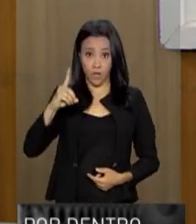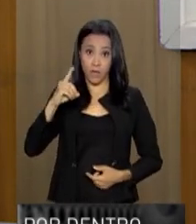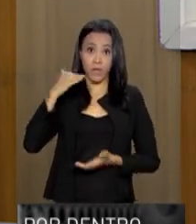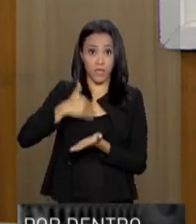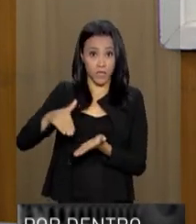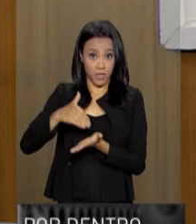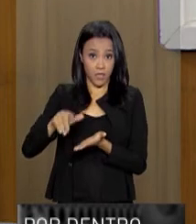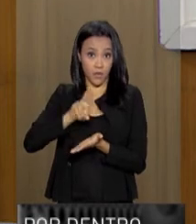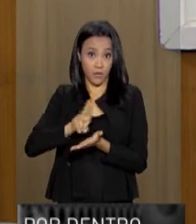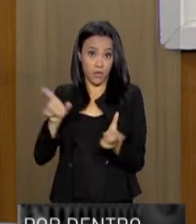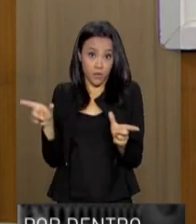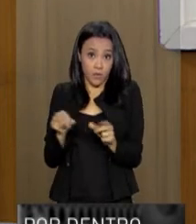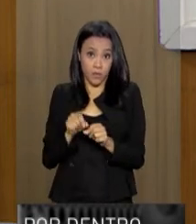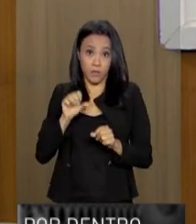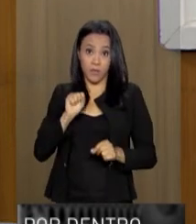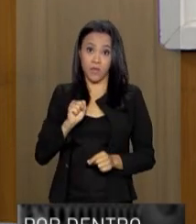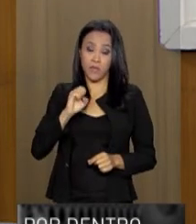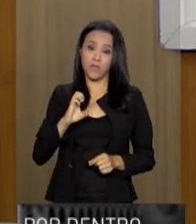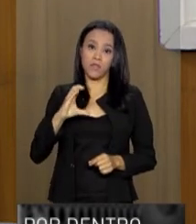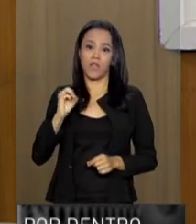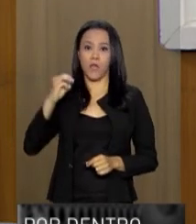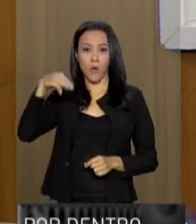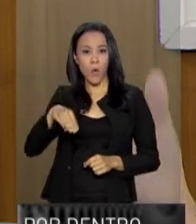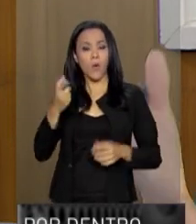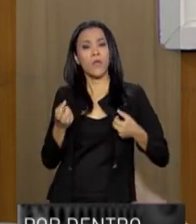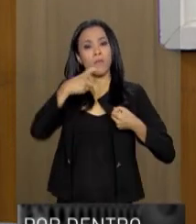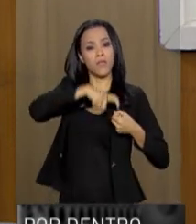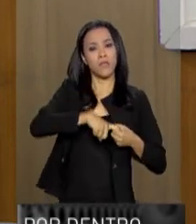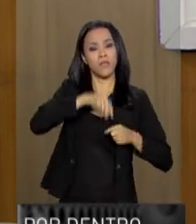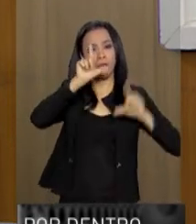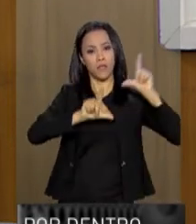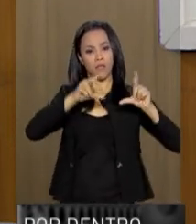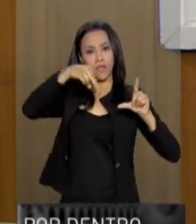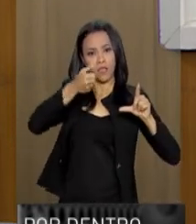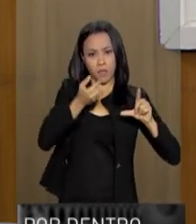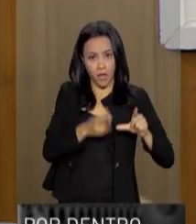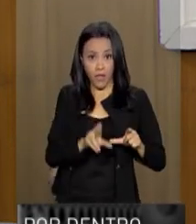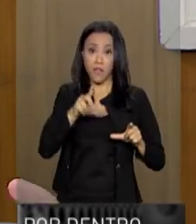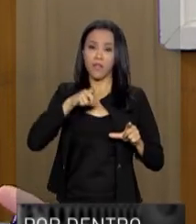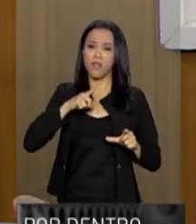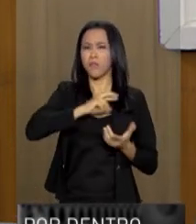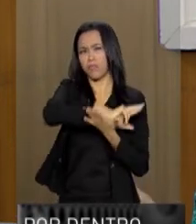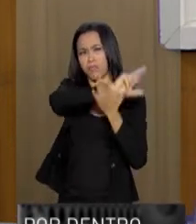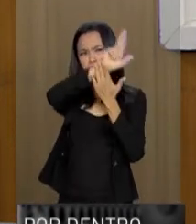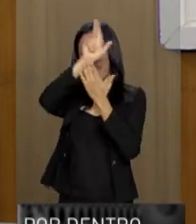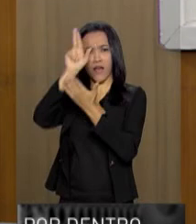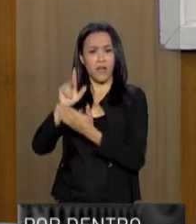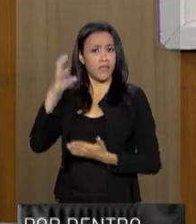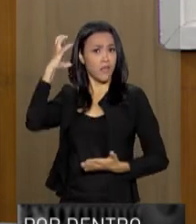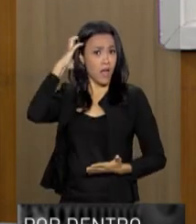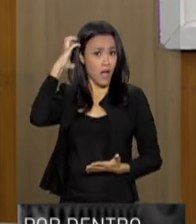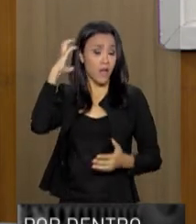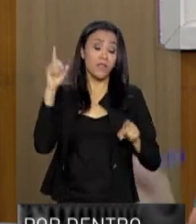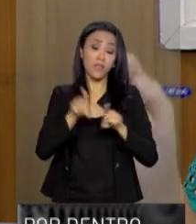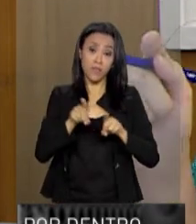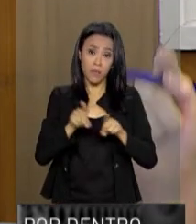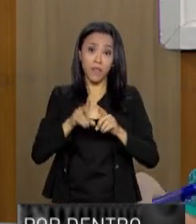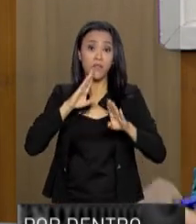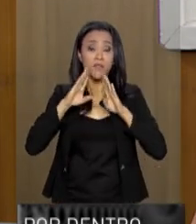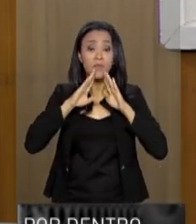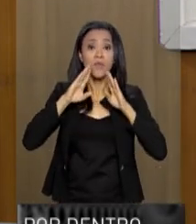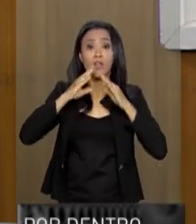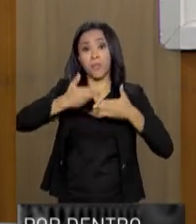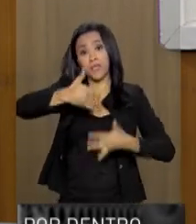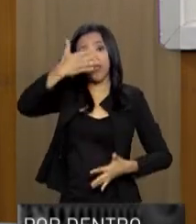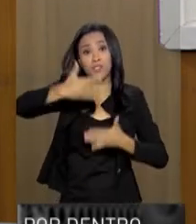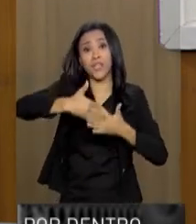da presidência da república em parceria com a nbr teremos a participação de emissoras de rádio de todo o país e também das redes sociais e com a